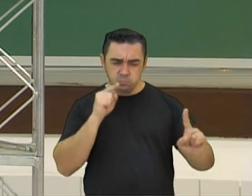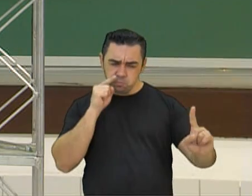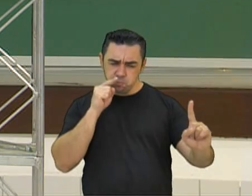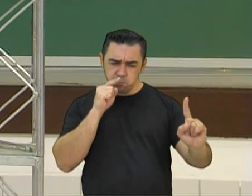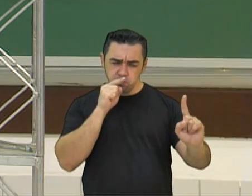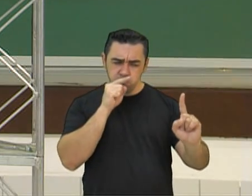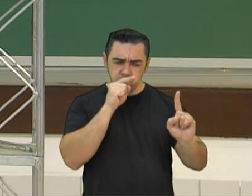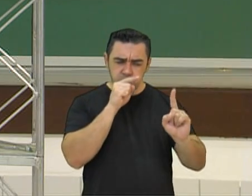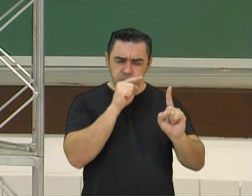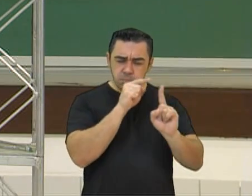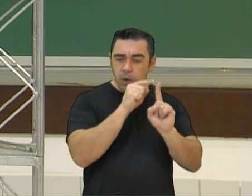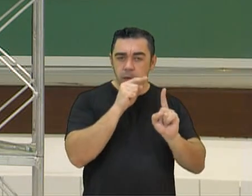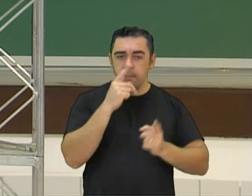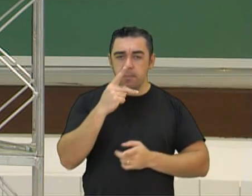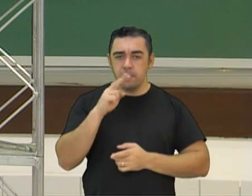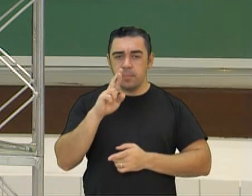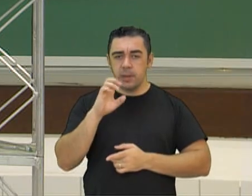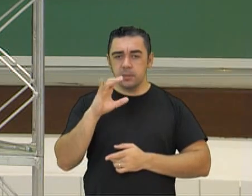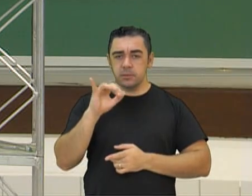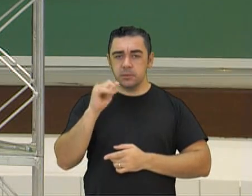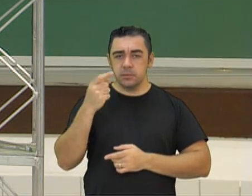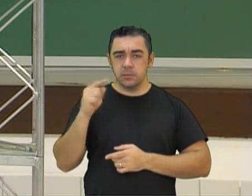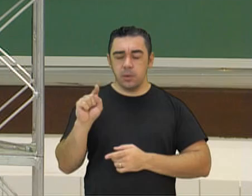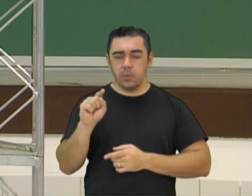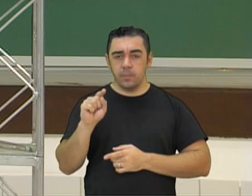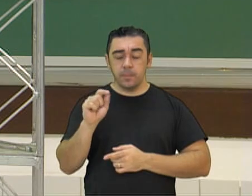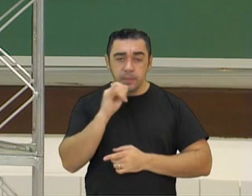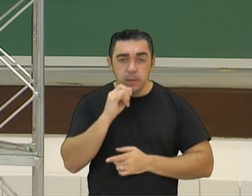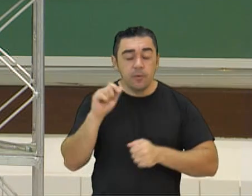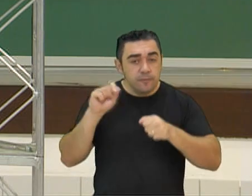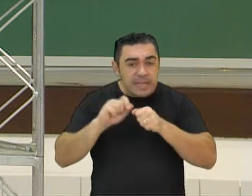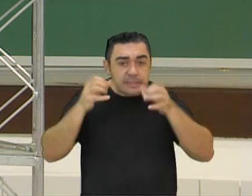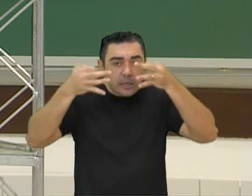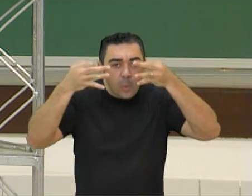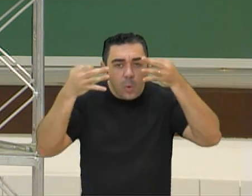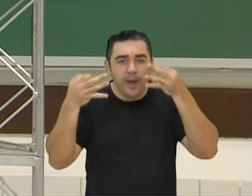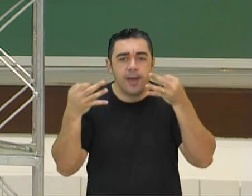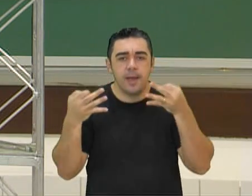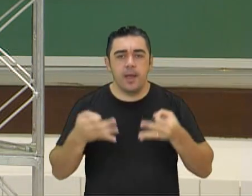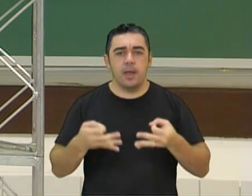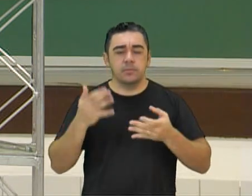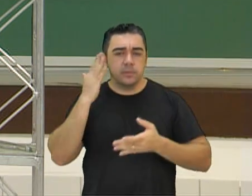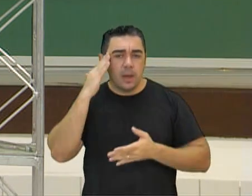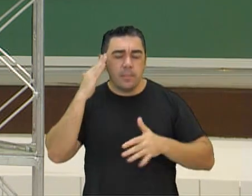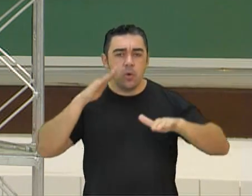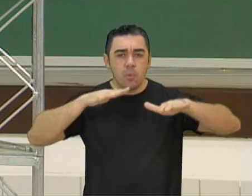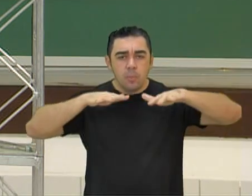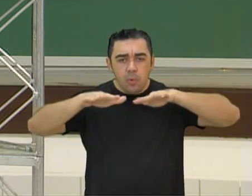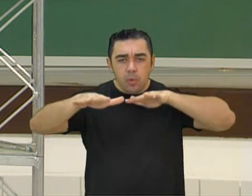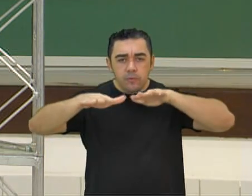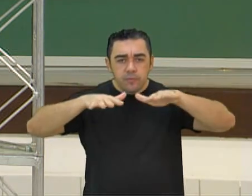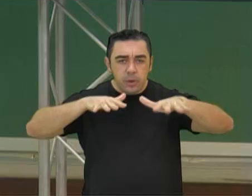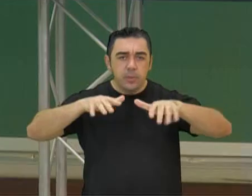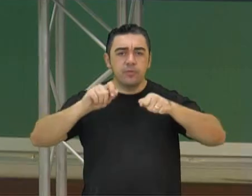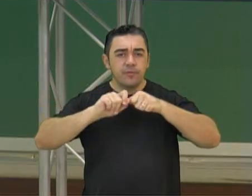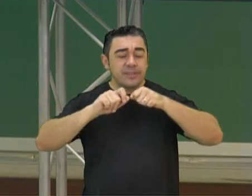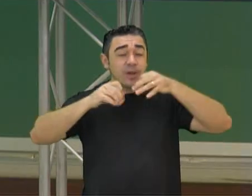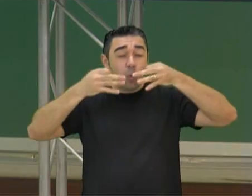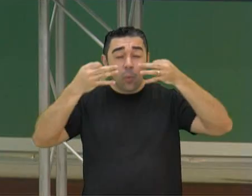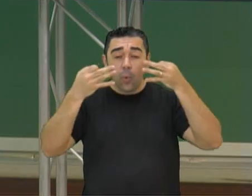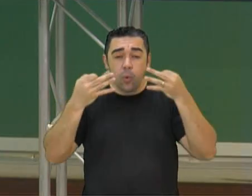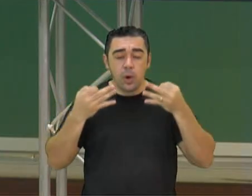o exercício. Né? Então, a execução do movimento, eu saber executar o